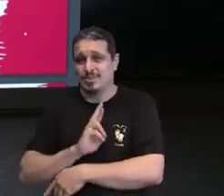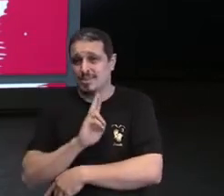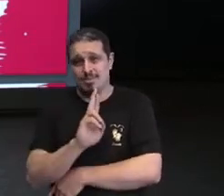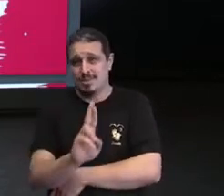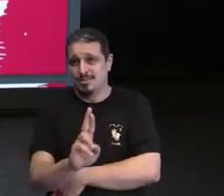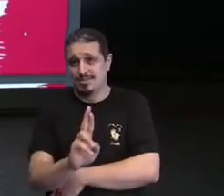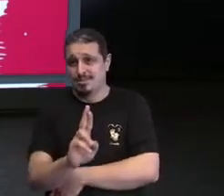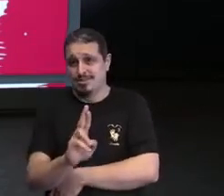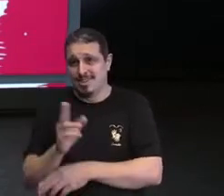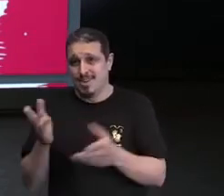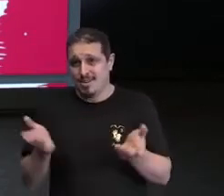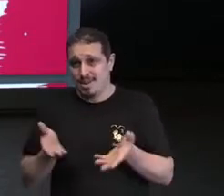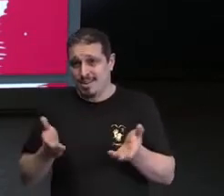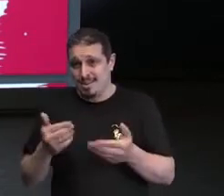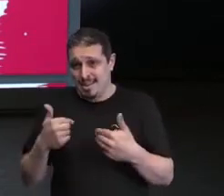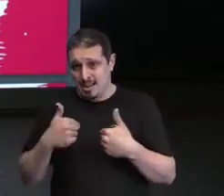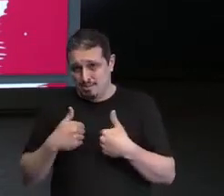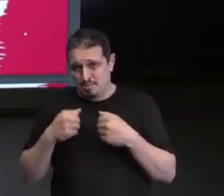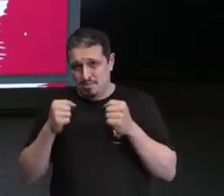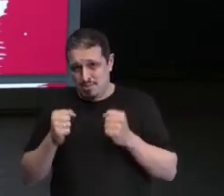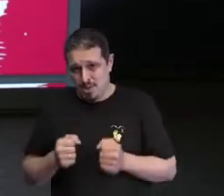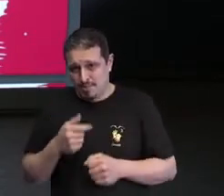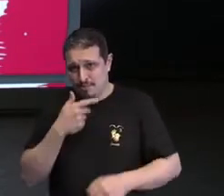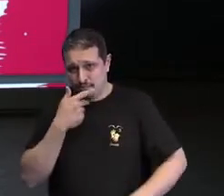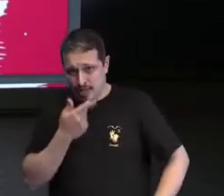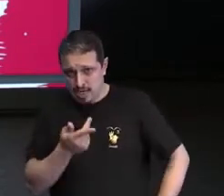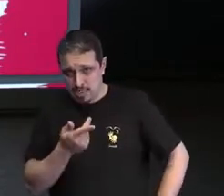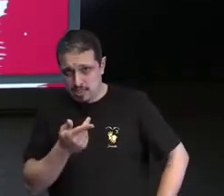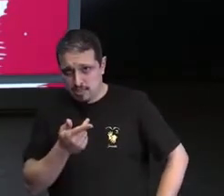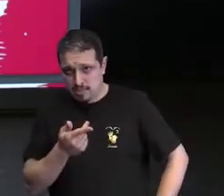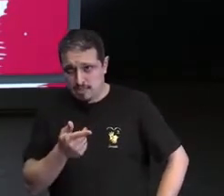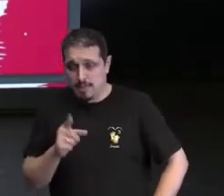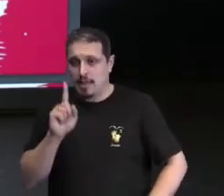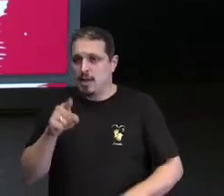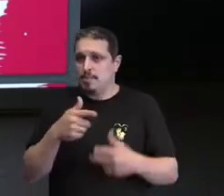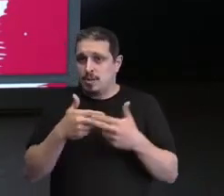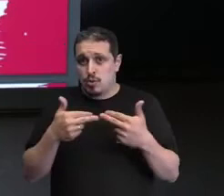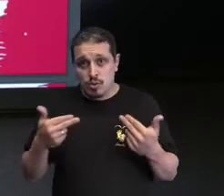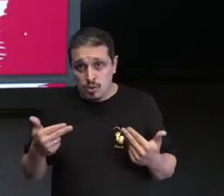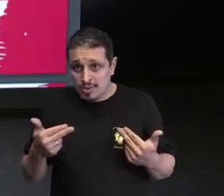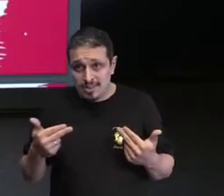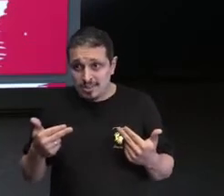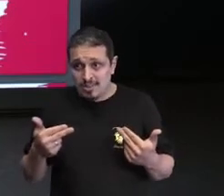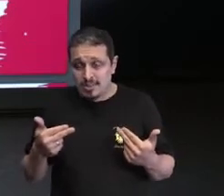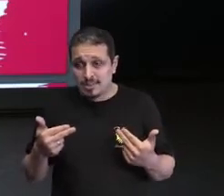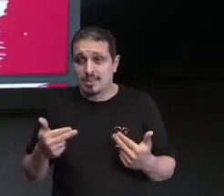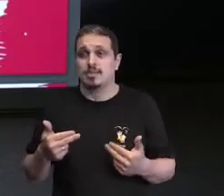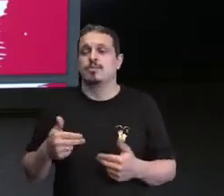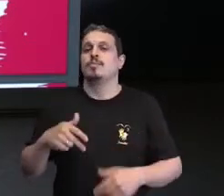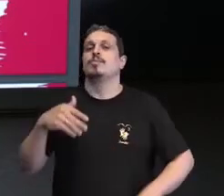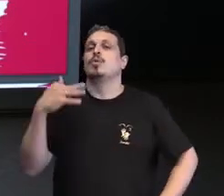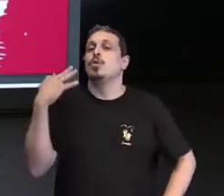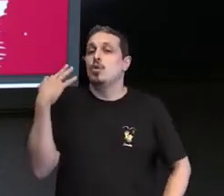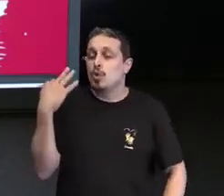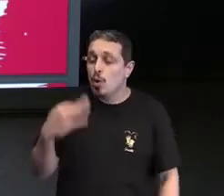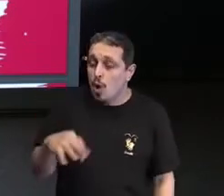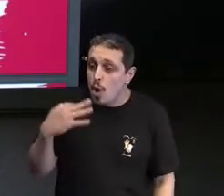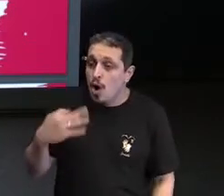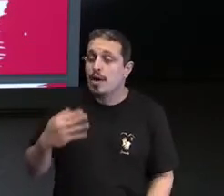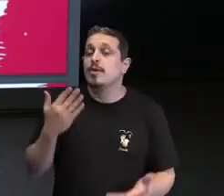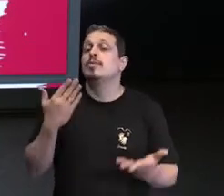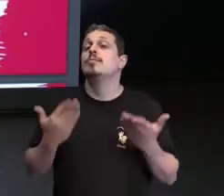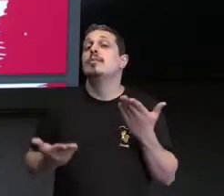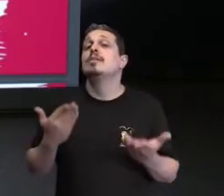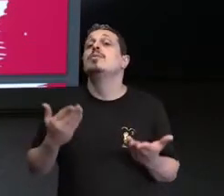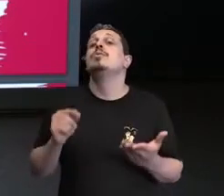hoje se eu tô aqui se eu posso falar e de maneirar' rindo né eu tô falando de Dores de forma breve é porque